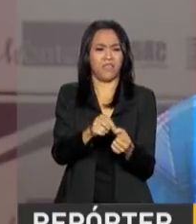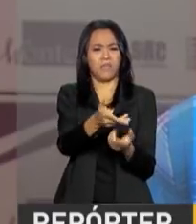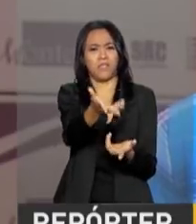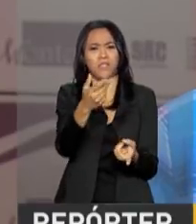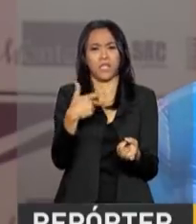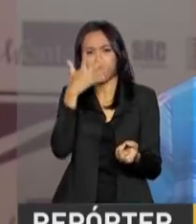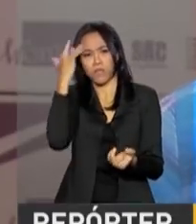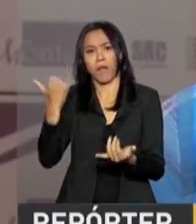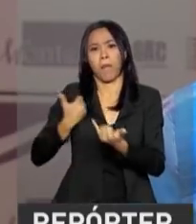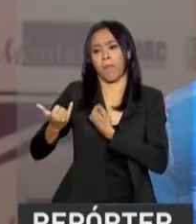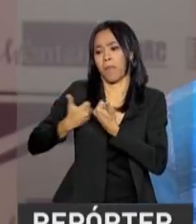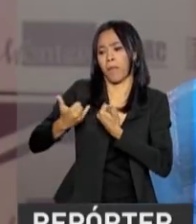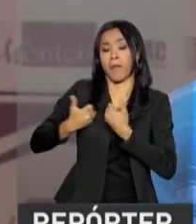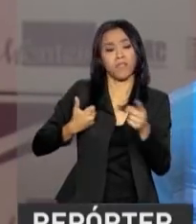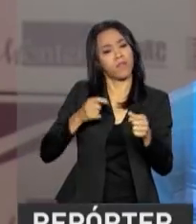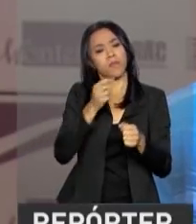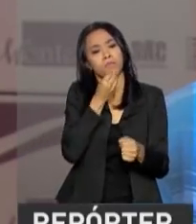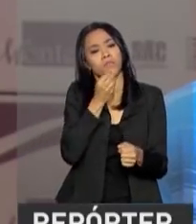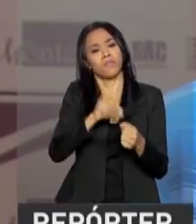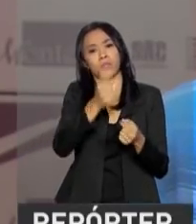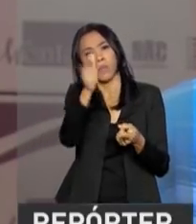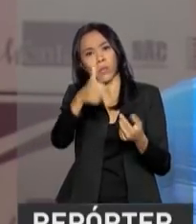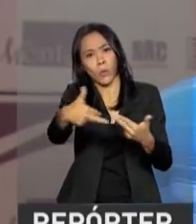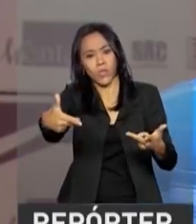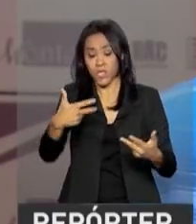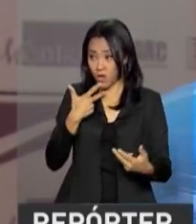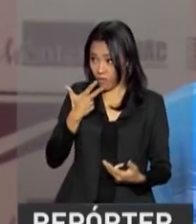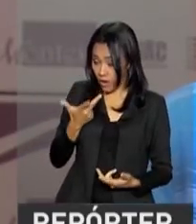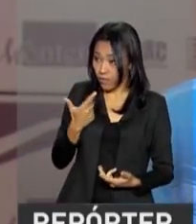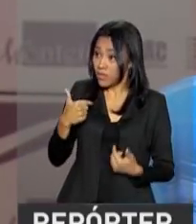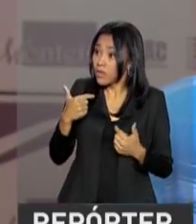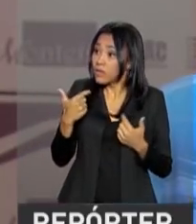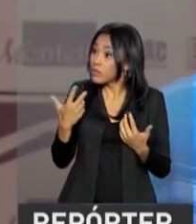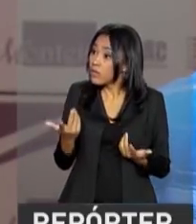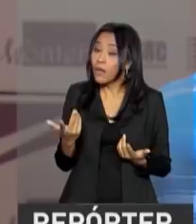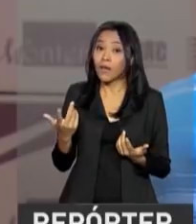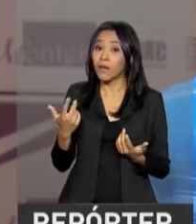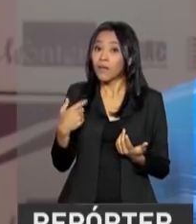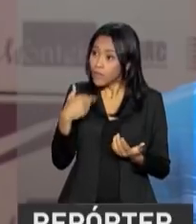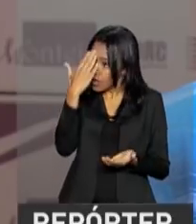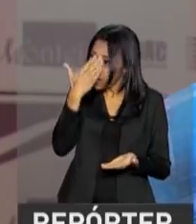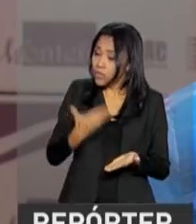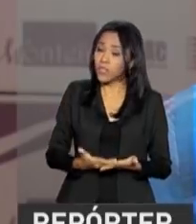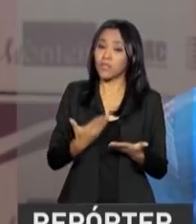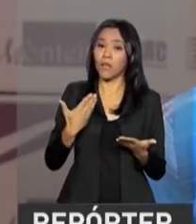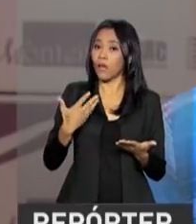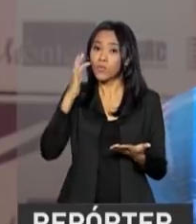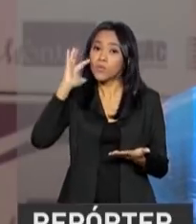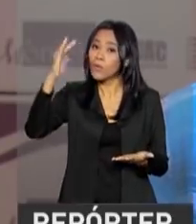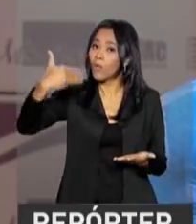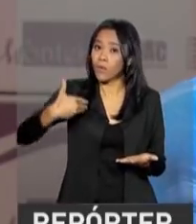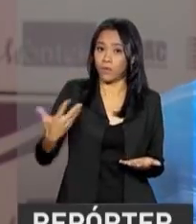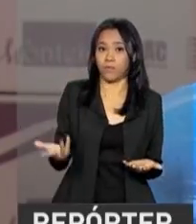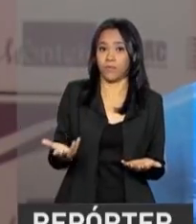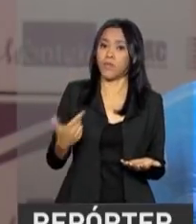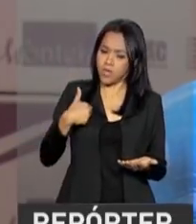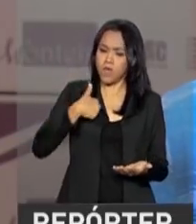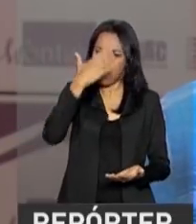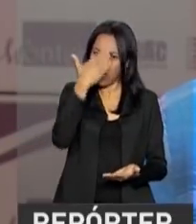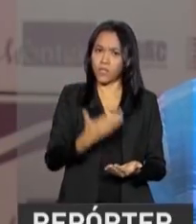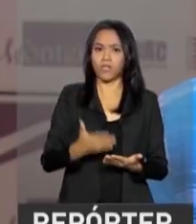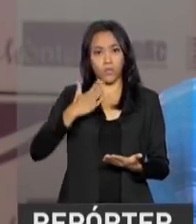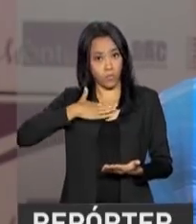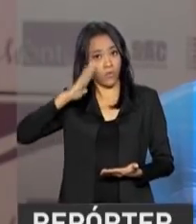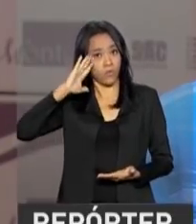nessa tem potencial para muito mais e eu falava gente a gente tem que acreditar no nosso sonho então eu acreditei